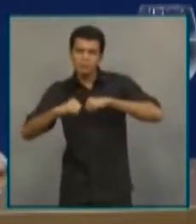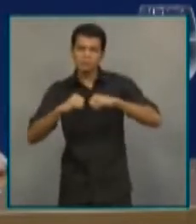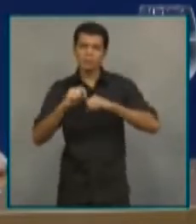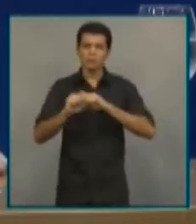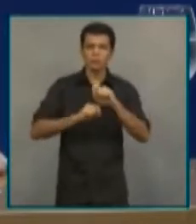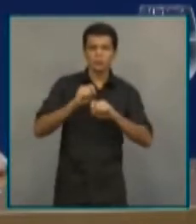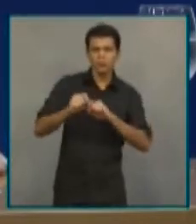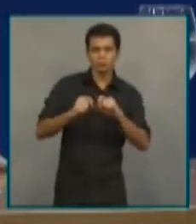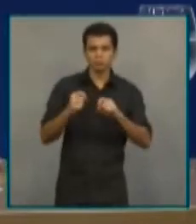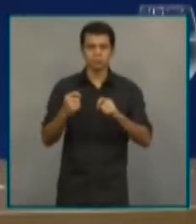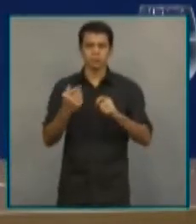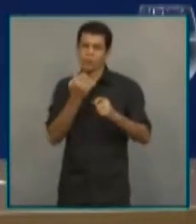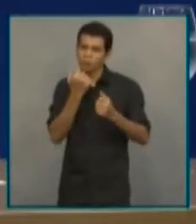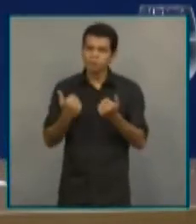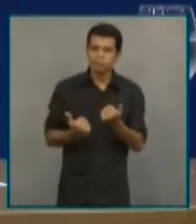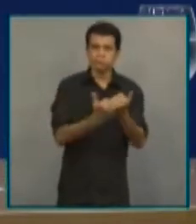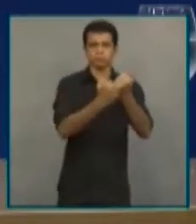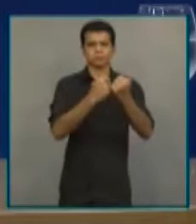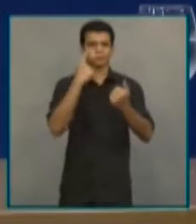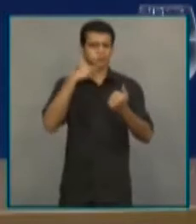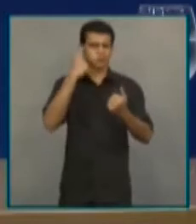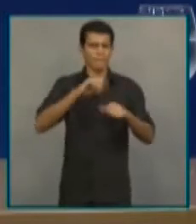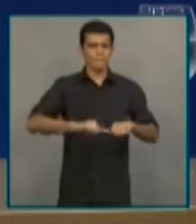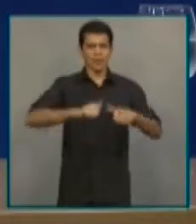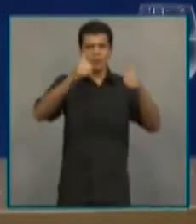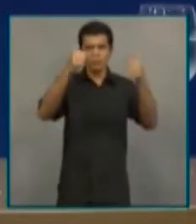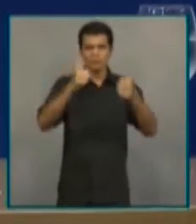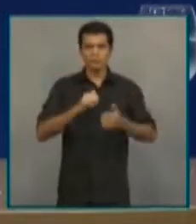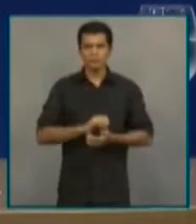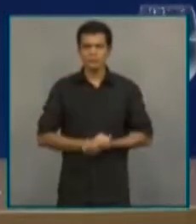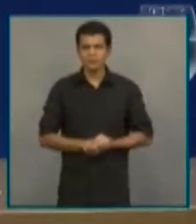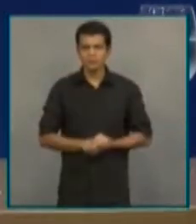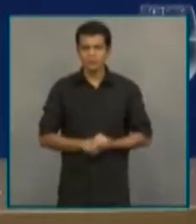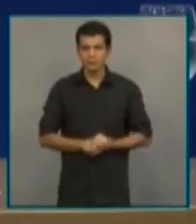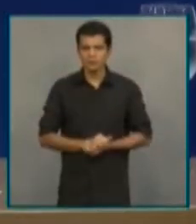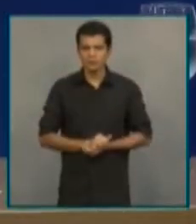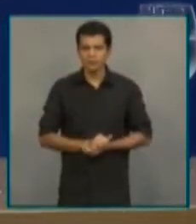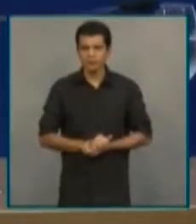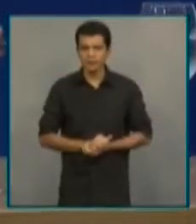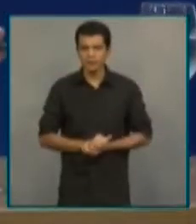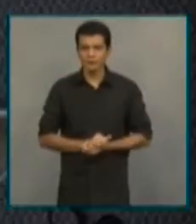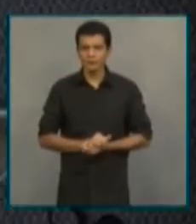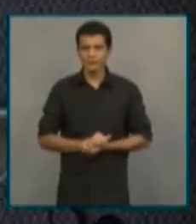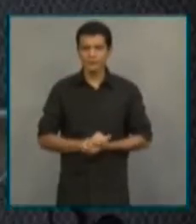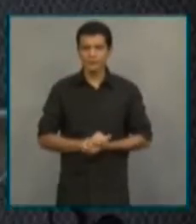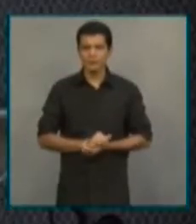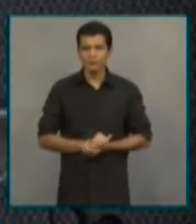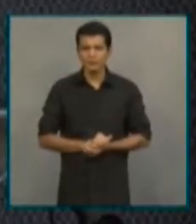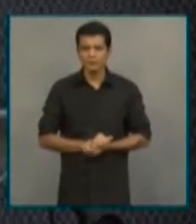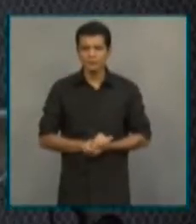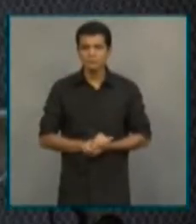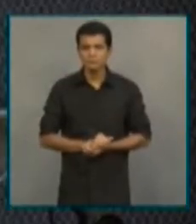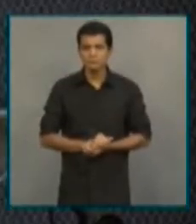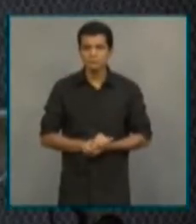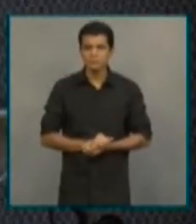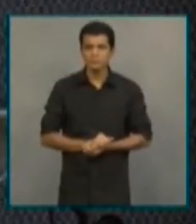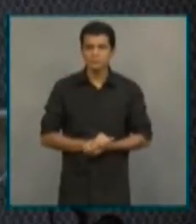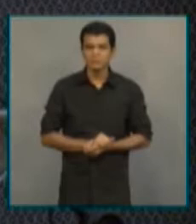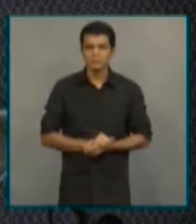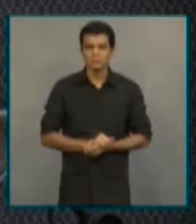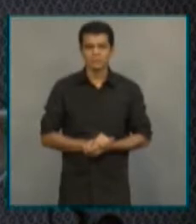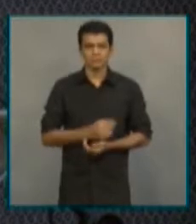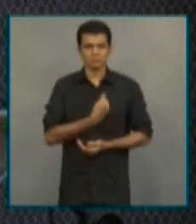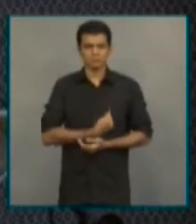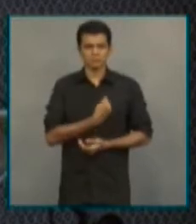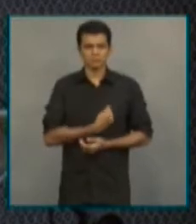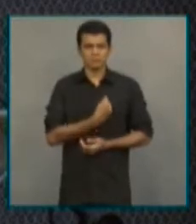muito melhor. Obrigado, boa tarde. Senhoras e senhores presentes ao